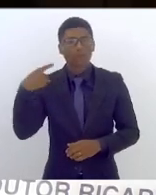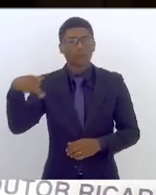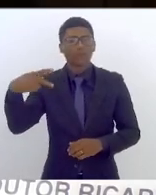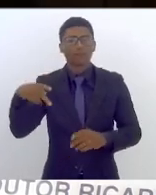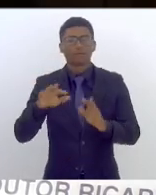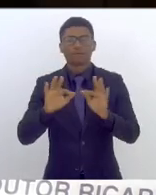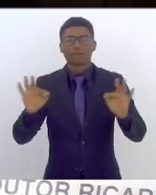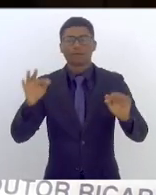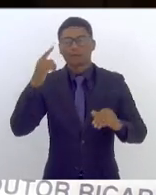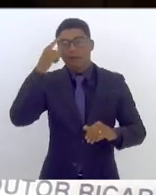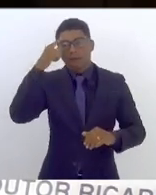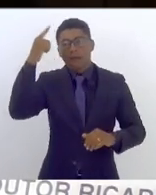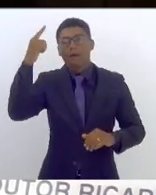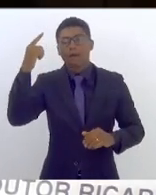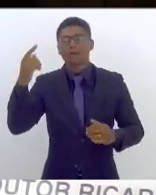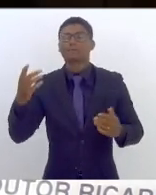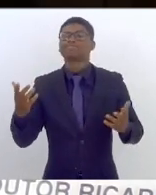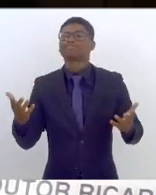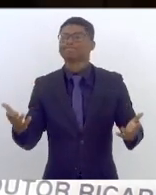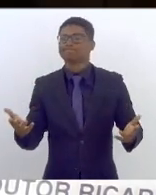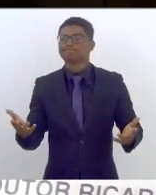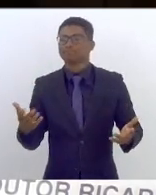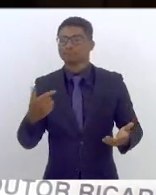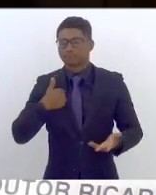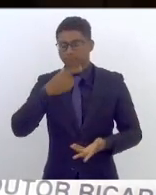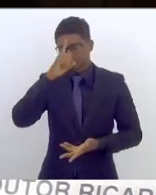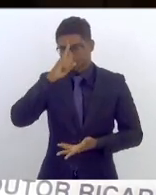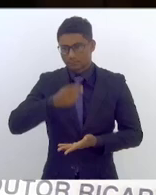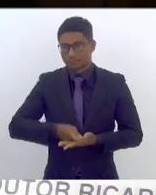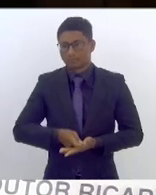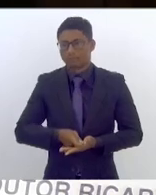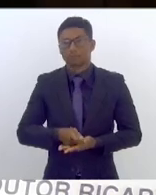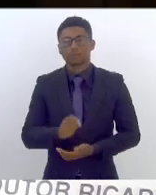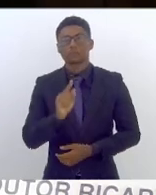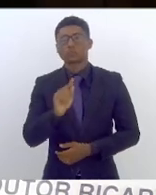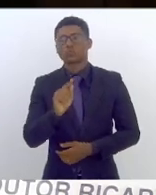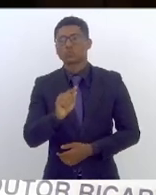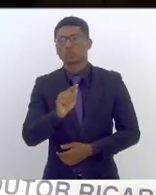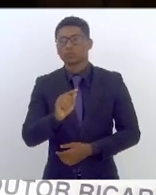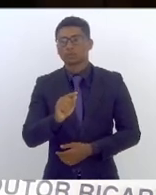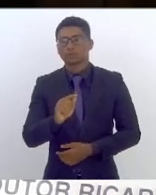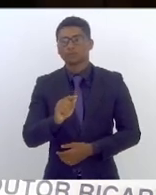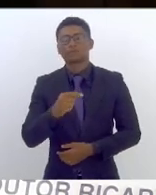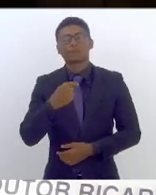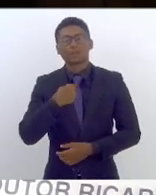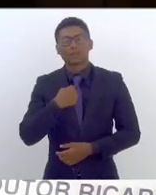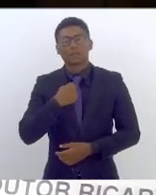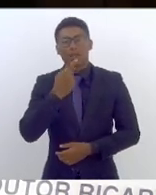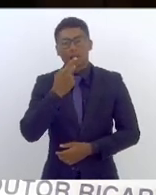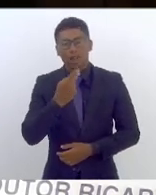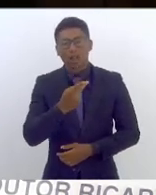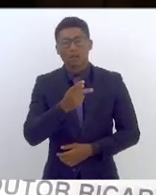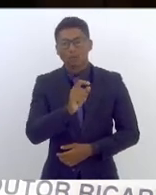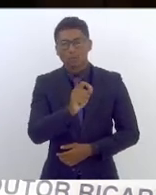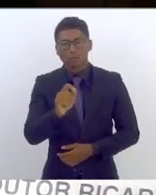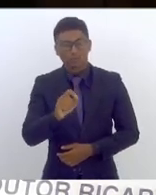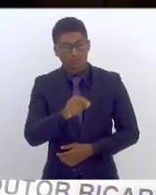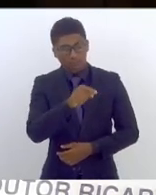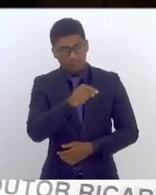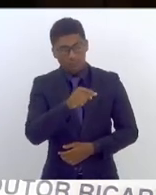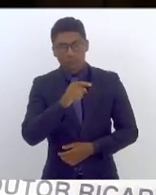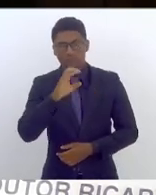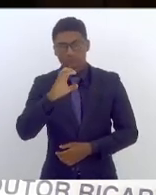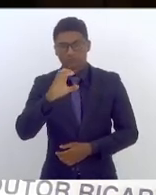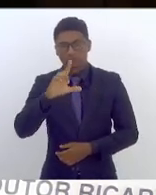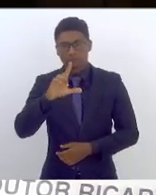Galeano e decidi comentar na condição de observador dizer que acompanha o Cláudio